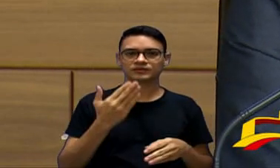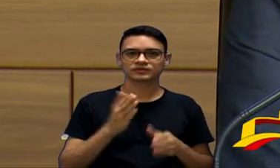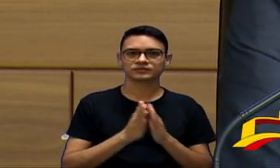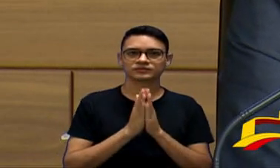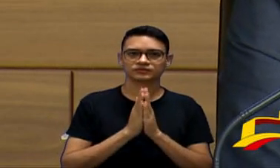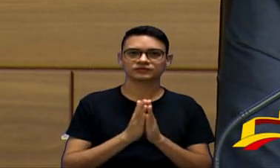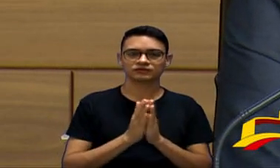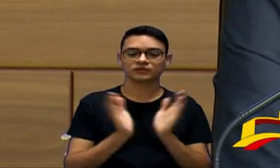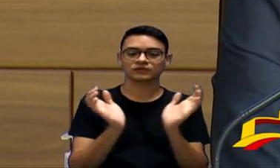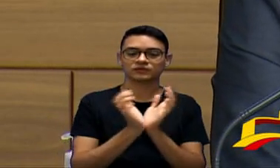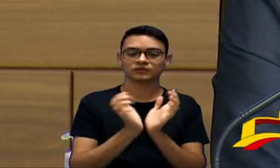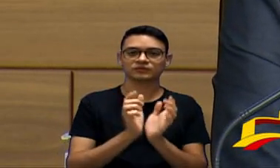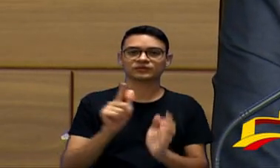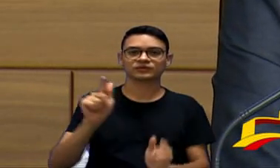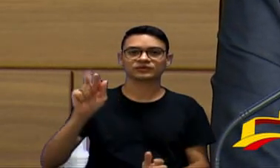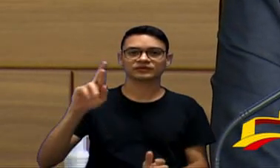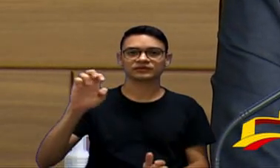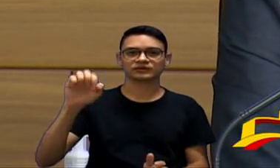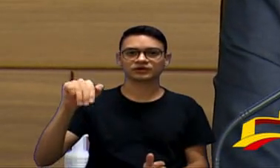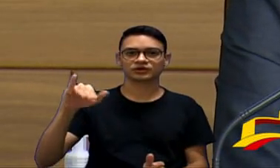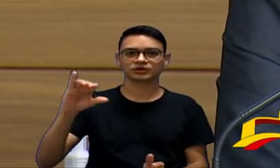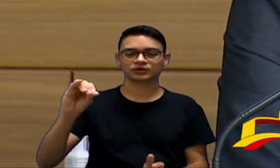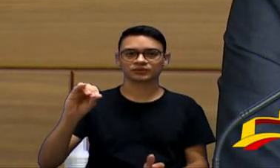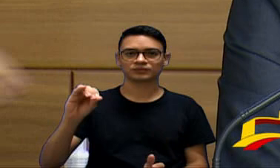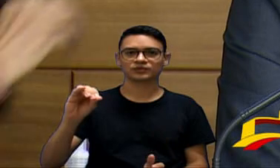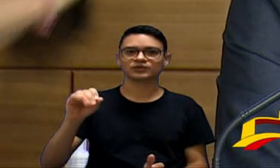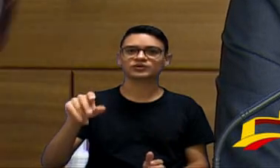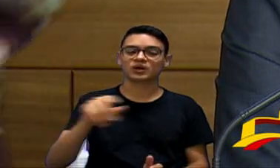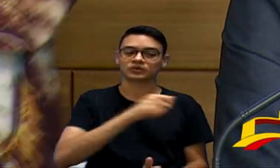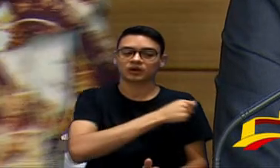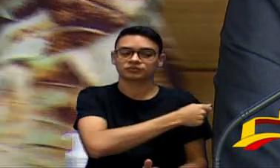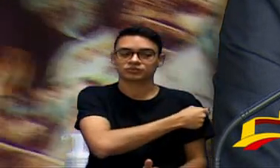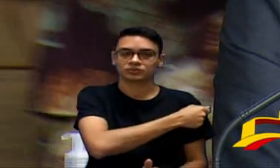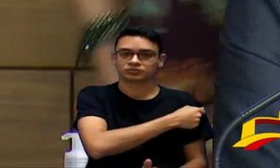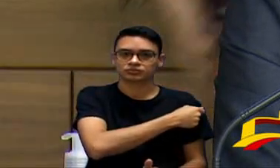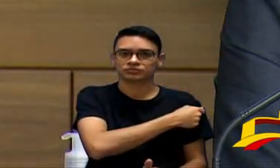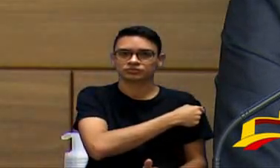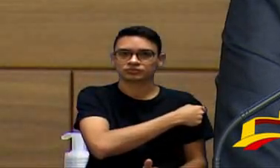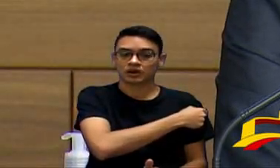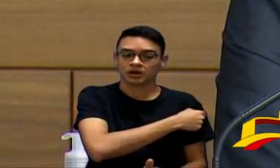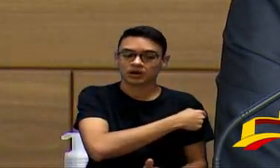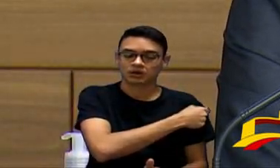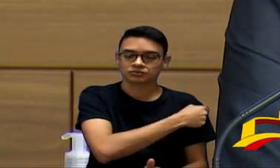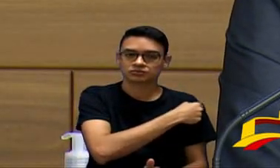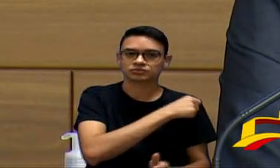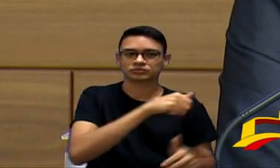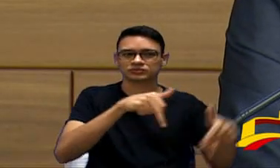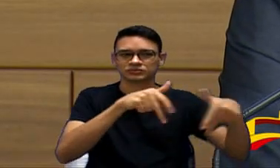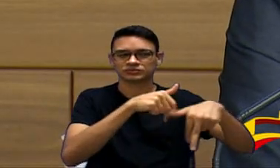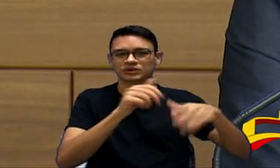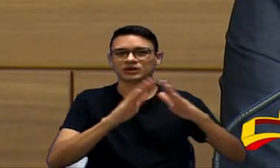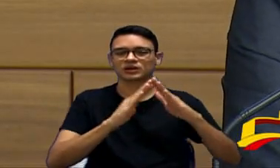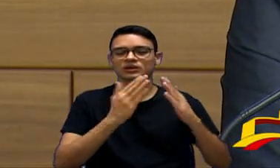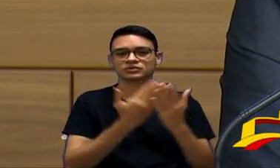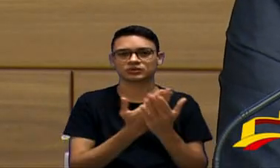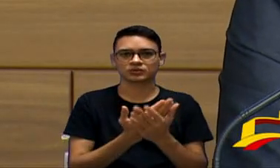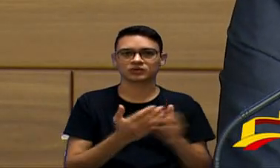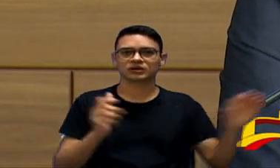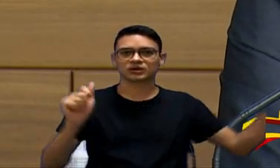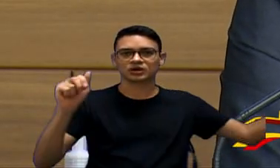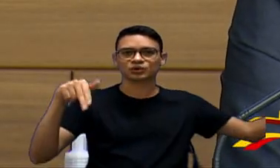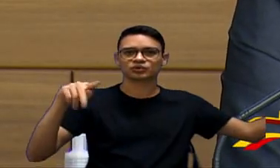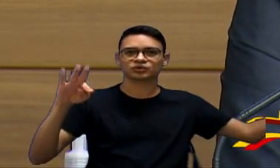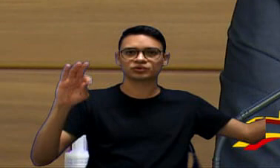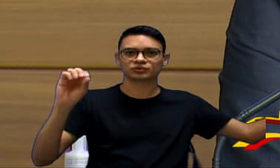Grêmio Estudantil pelo processo da eleição, com ampla participação dos alunos da Escola Estadual Antônio Vieira Campos, pelo